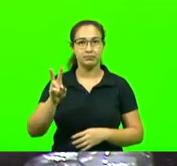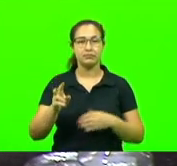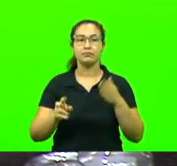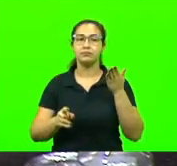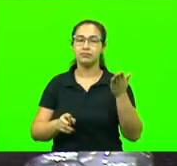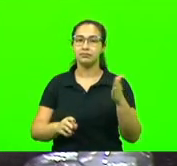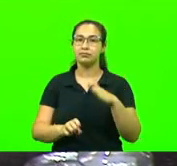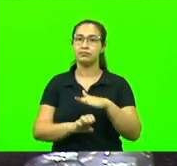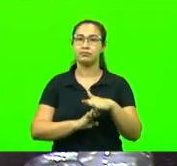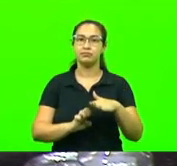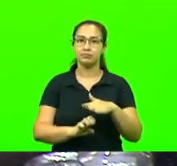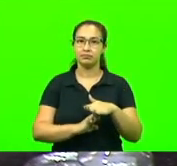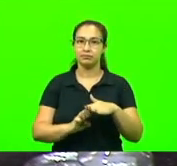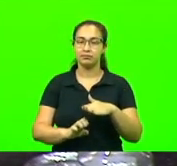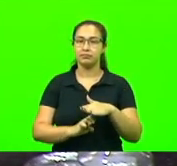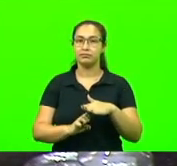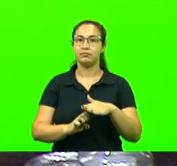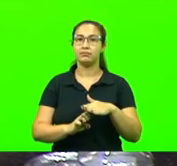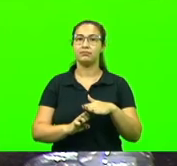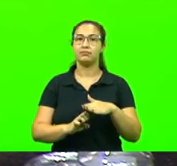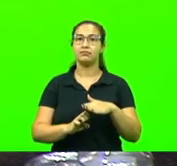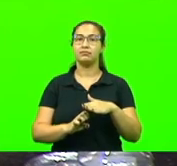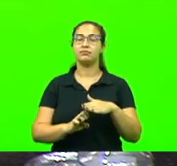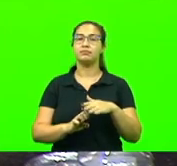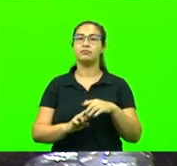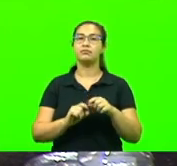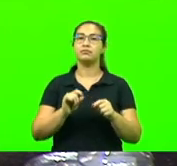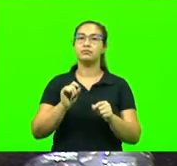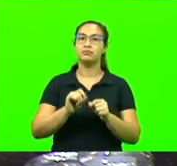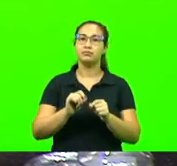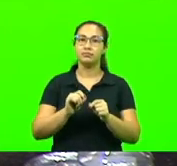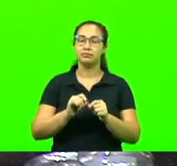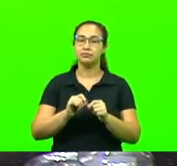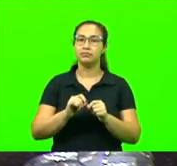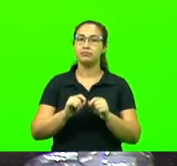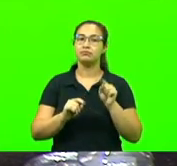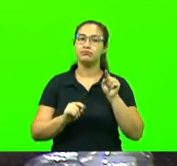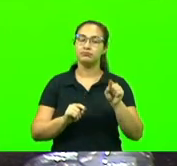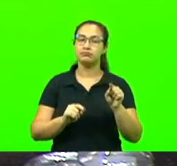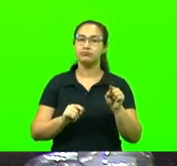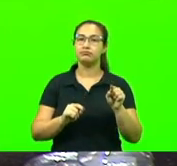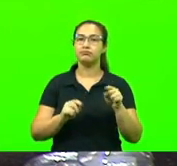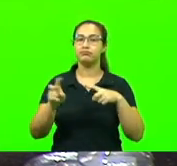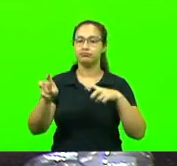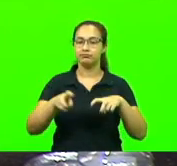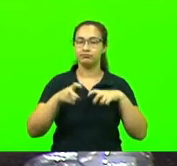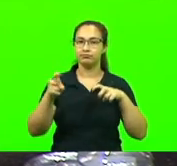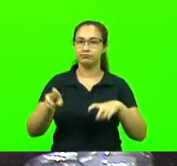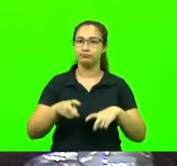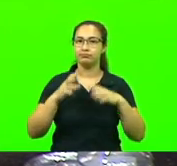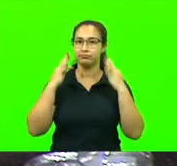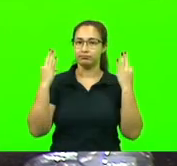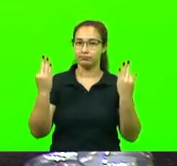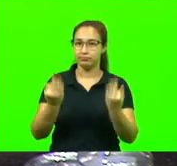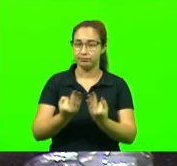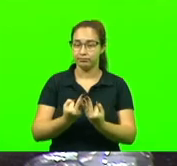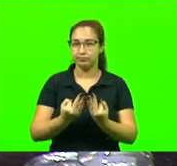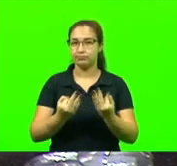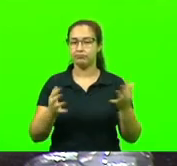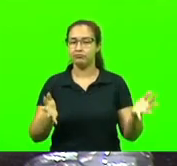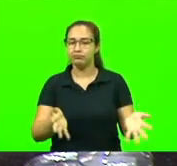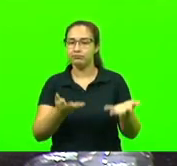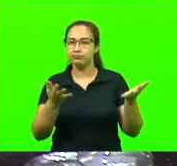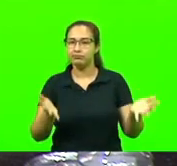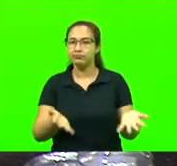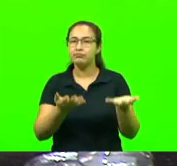empreendedor, né, que faz a sua agricultura familiar. Então, seria uma forma de incentivar, de motivar, eu